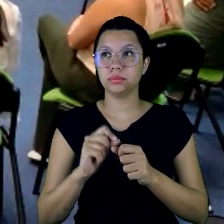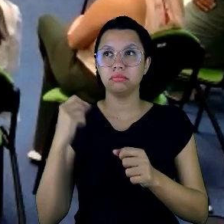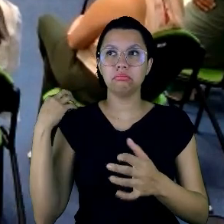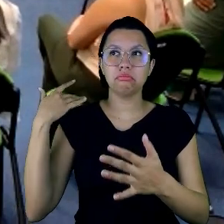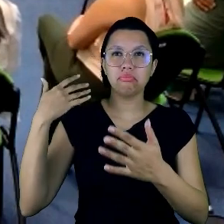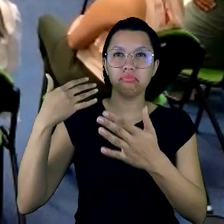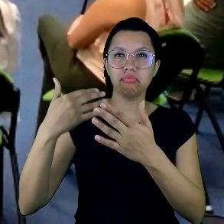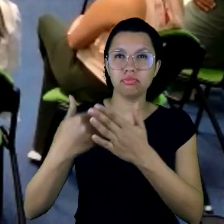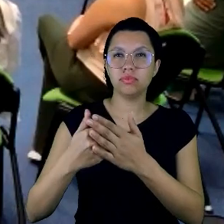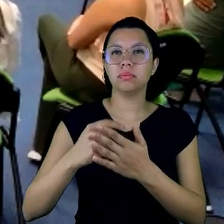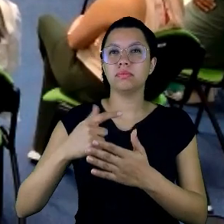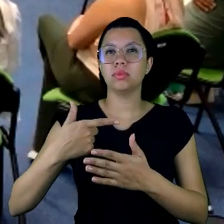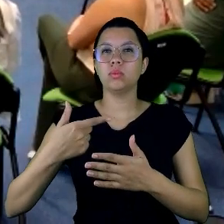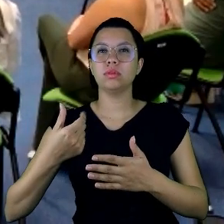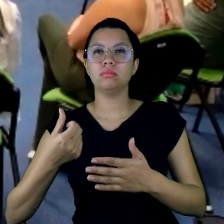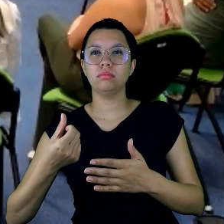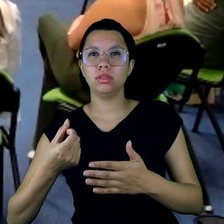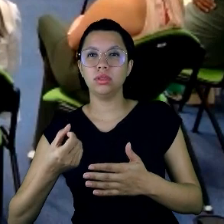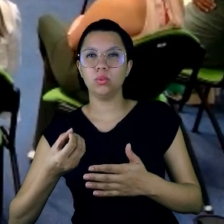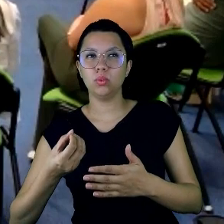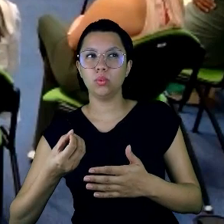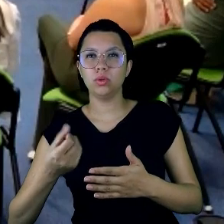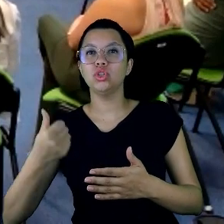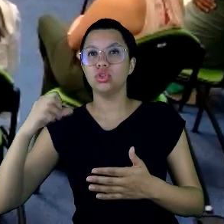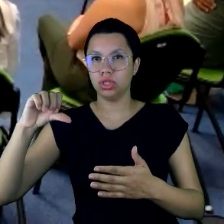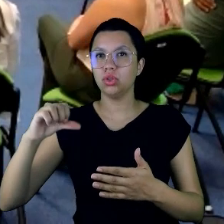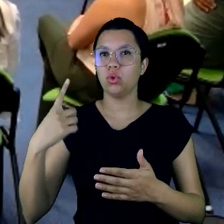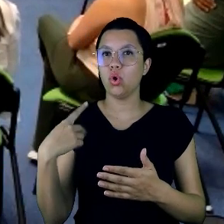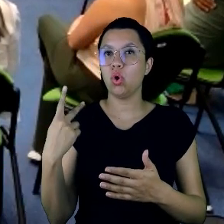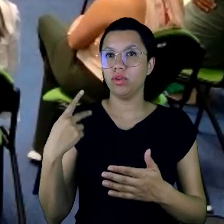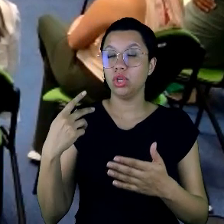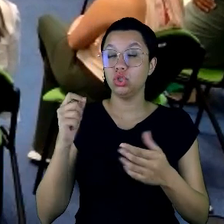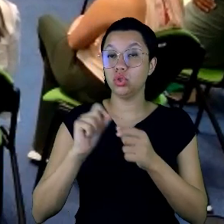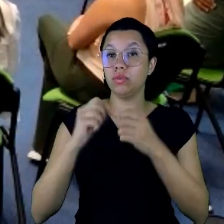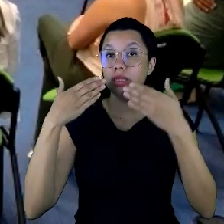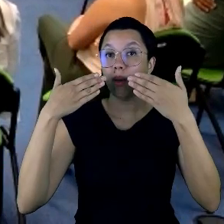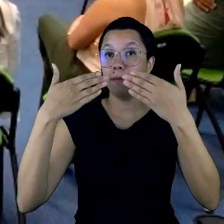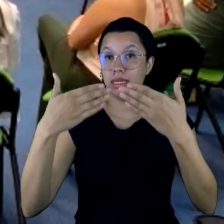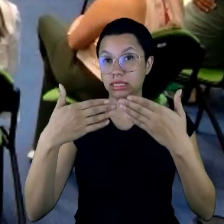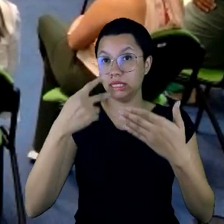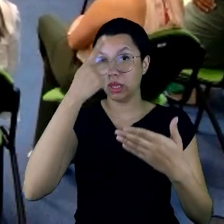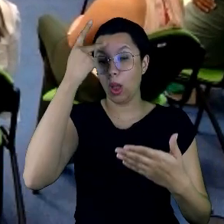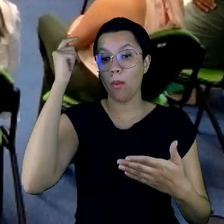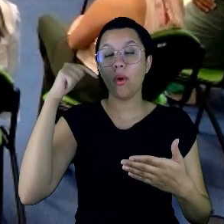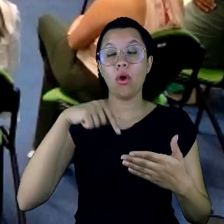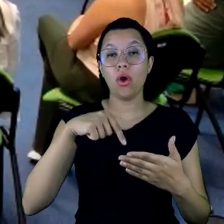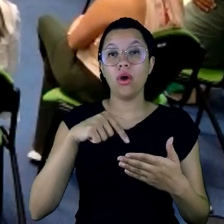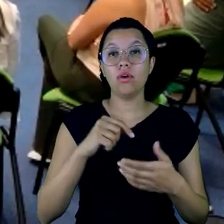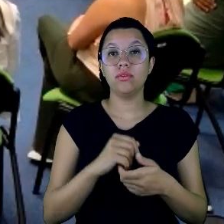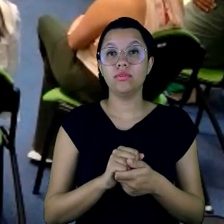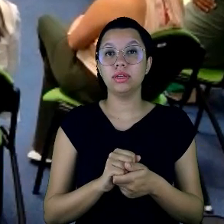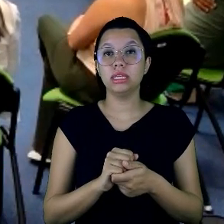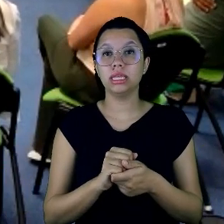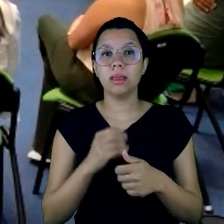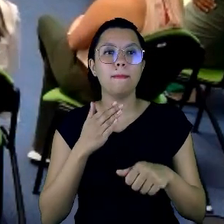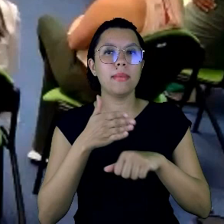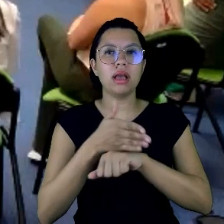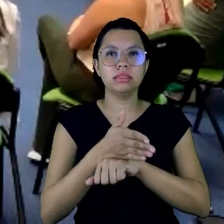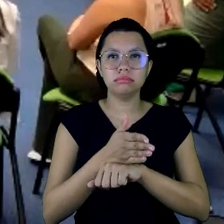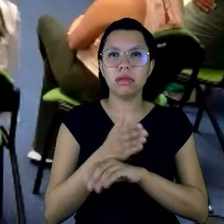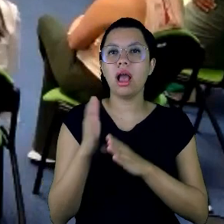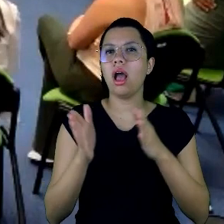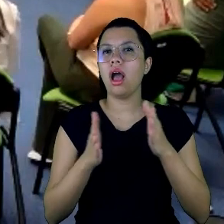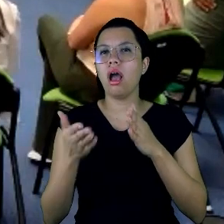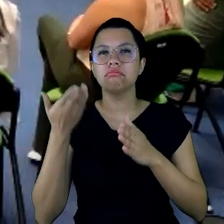gente e foi de 2019, né? Que a gente até chegou a fazer uma apresentação, quem estava aqui, teve alguns participaram